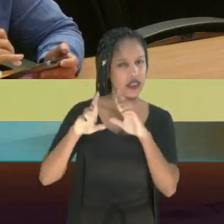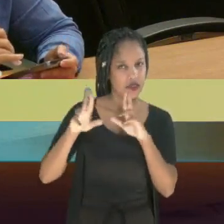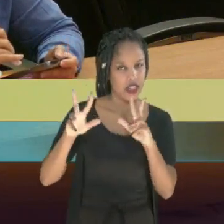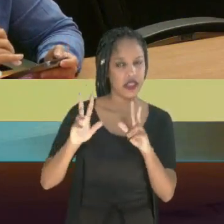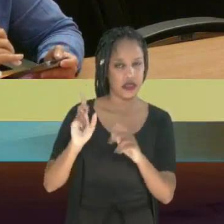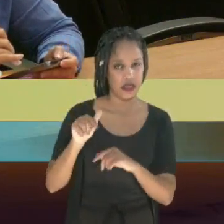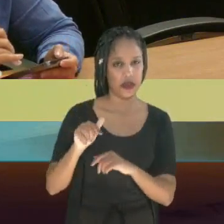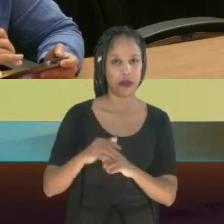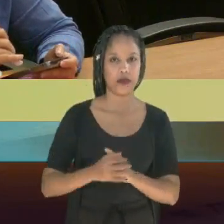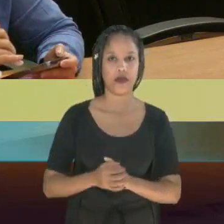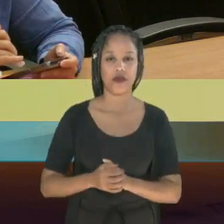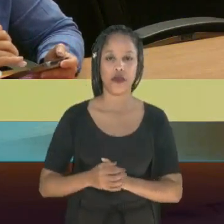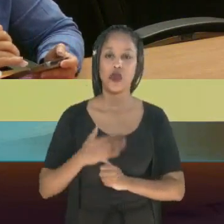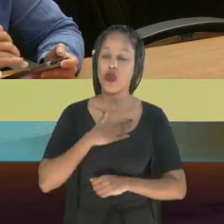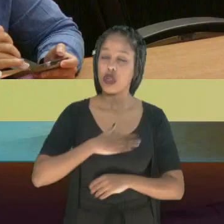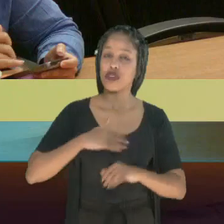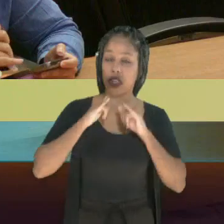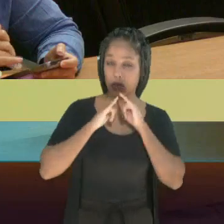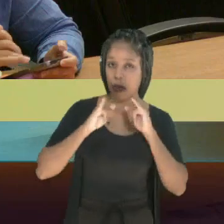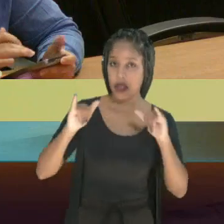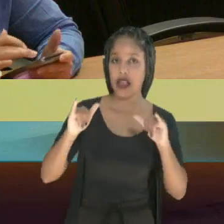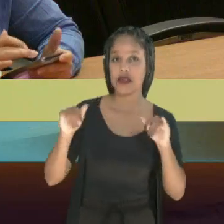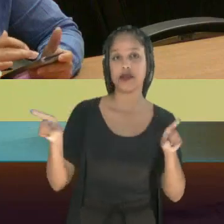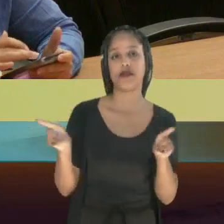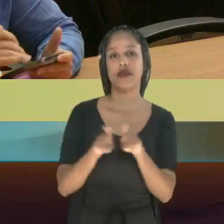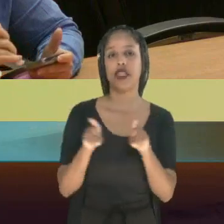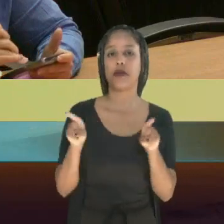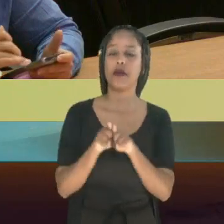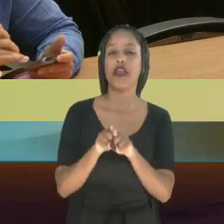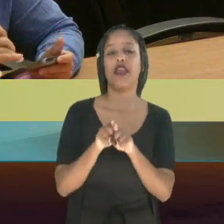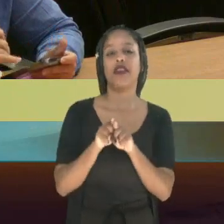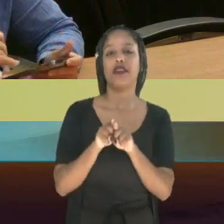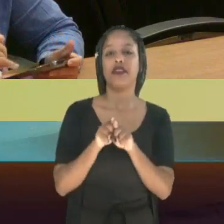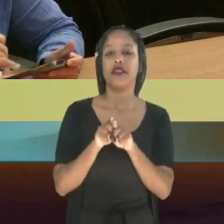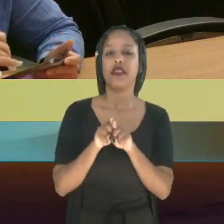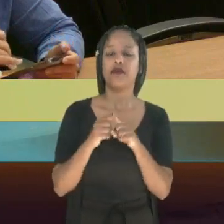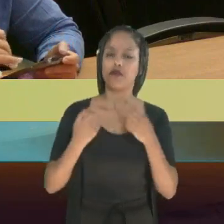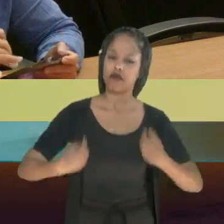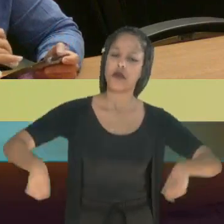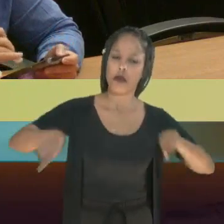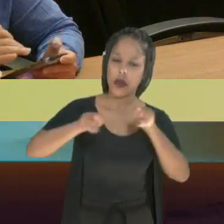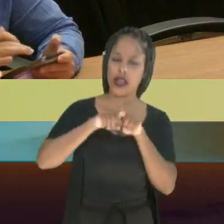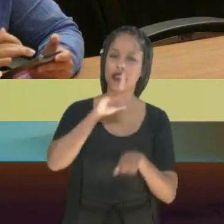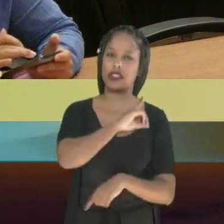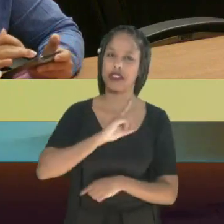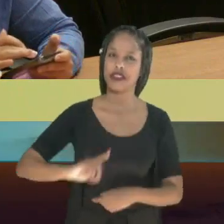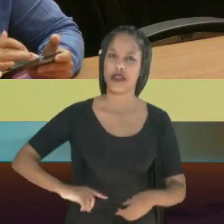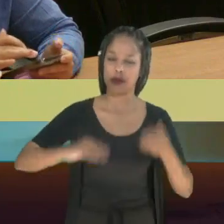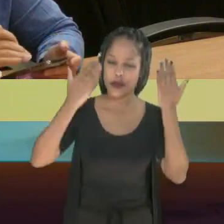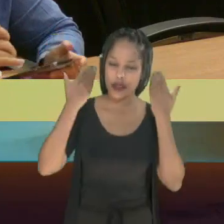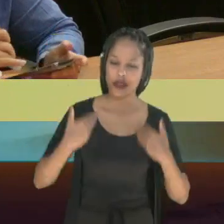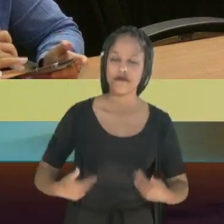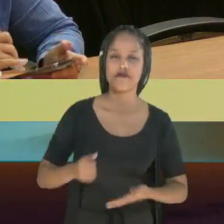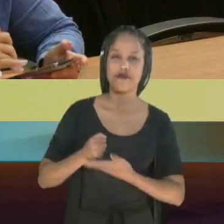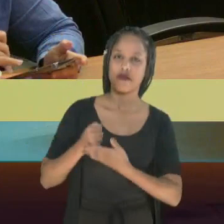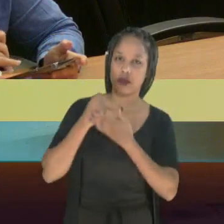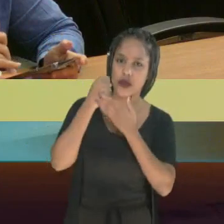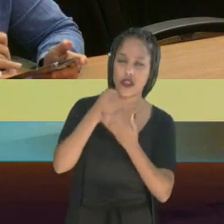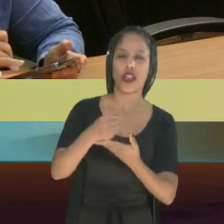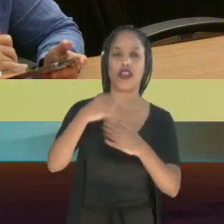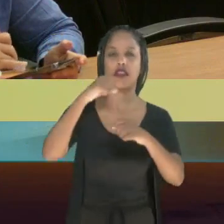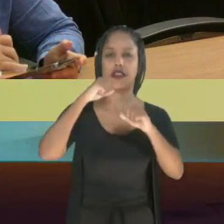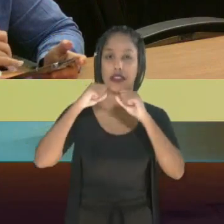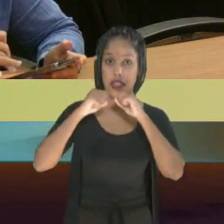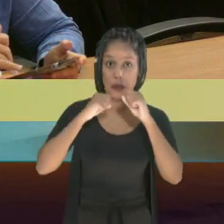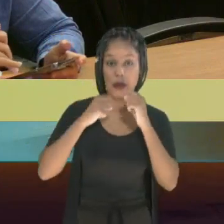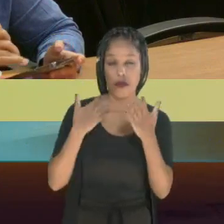de registrar e conte com esse deputado para ajudar, para debater,